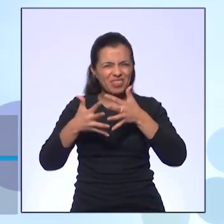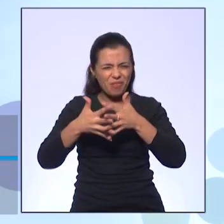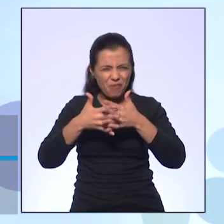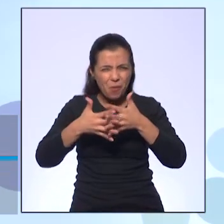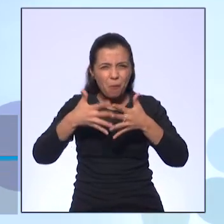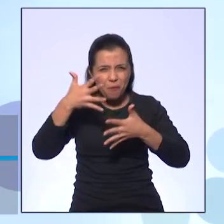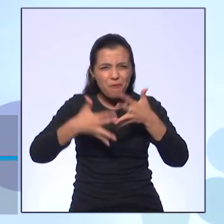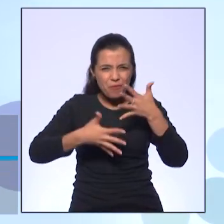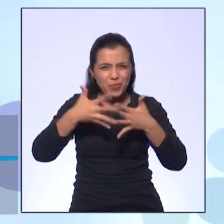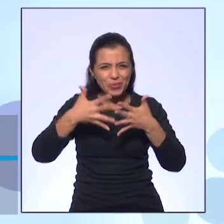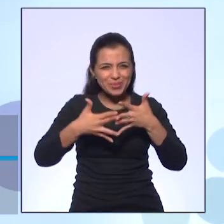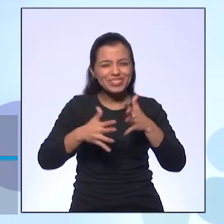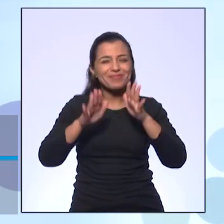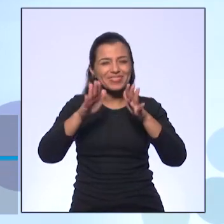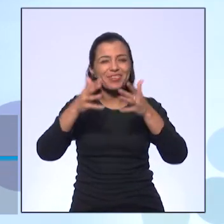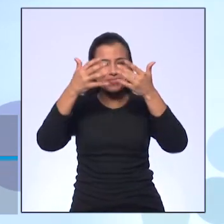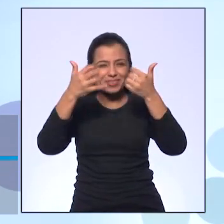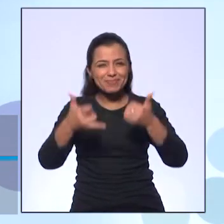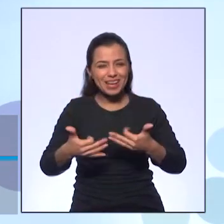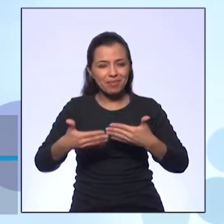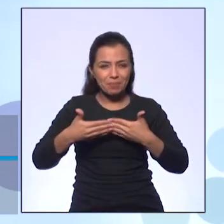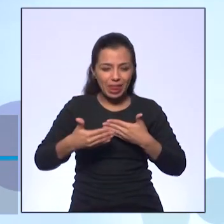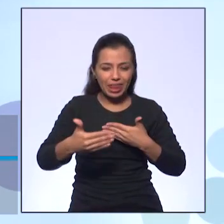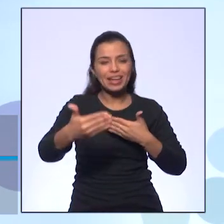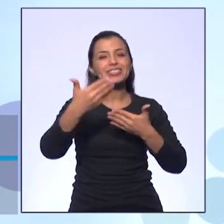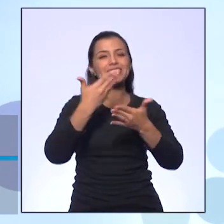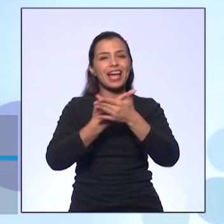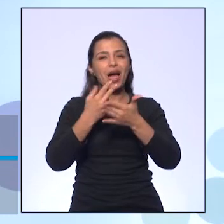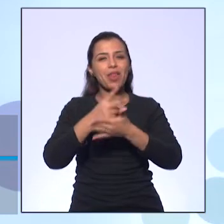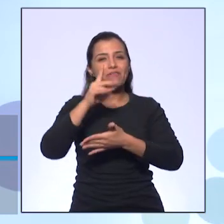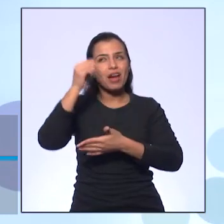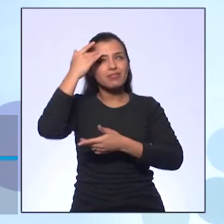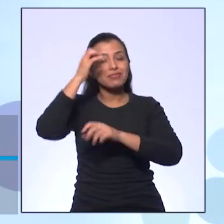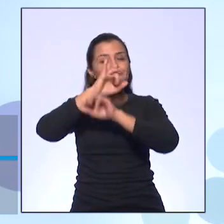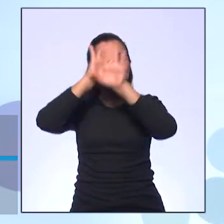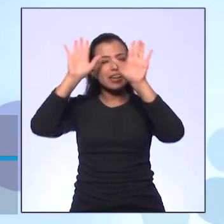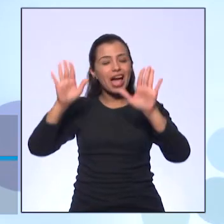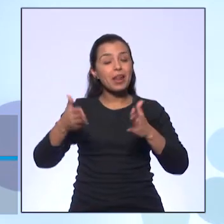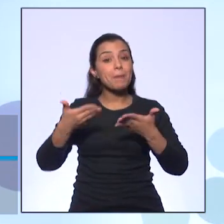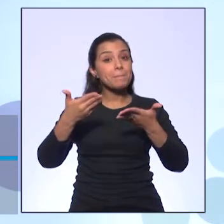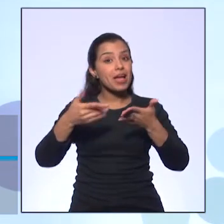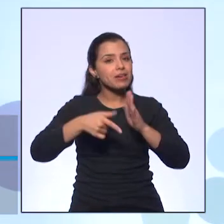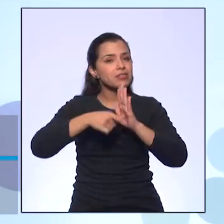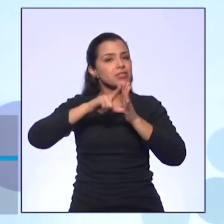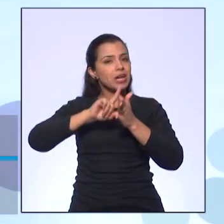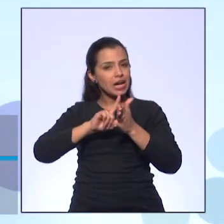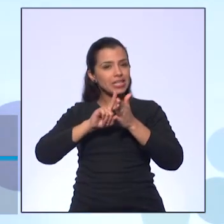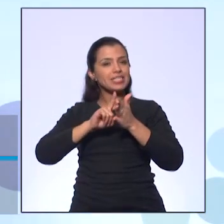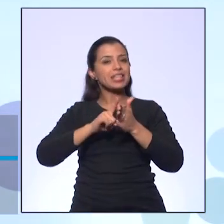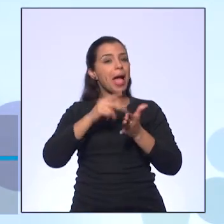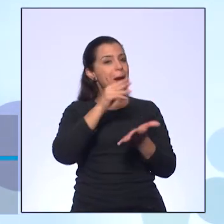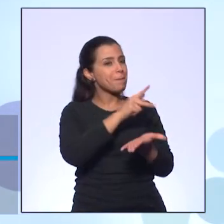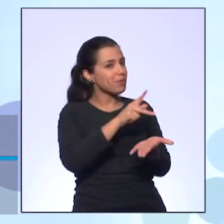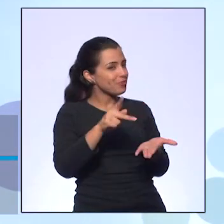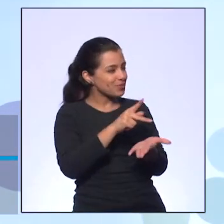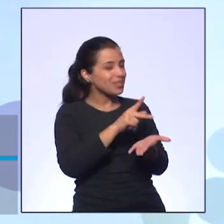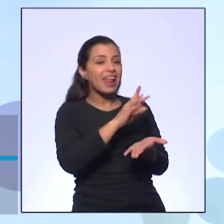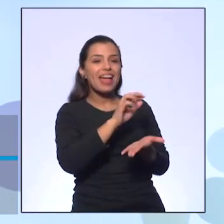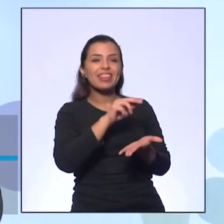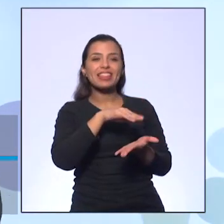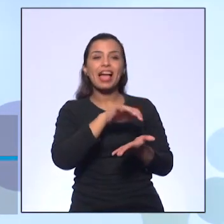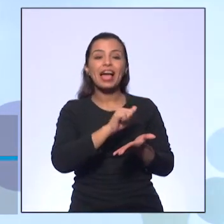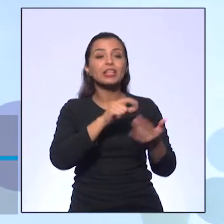meio obscuro, não, mas ao longo da aula vai tudo fazer sentido. Mas antes disso, eu estou atropelando muita coisa. Professora Tayana, quais são